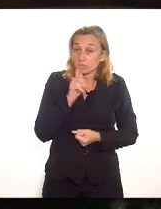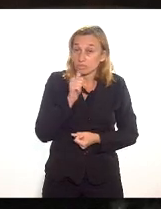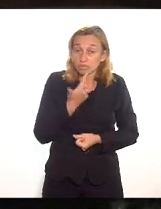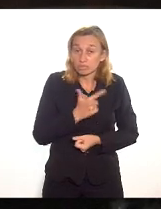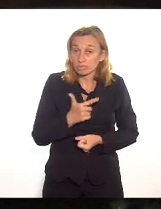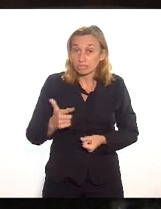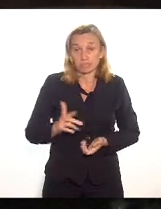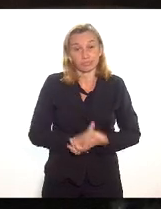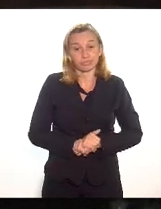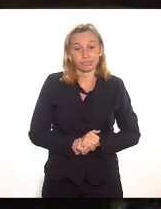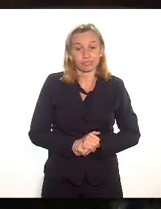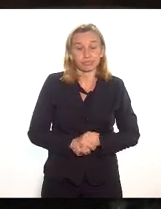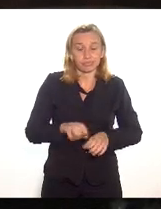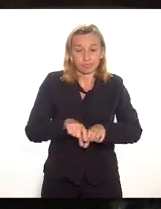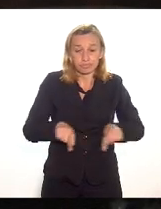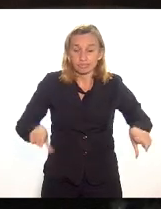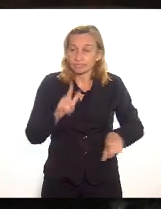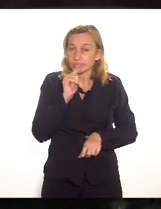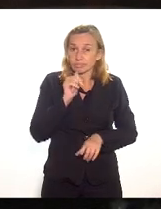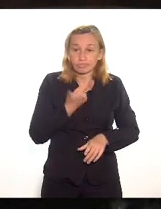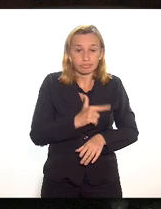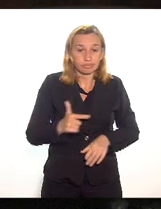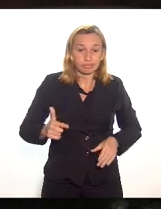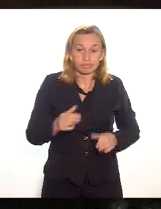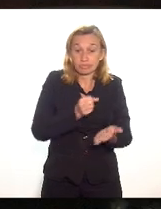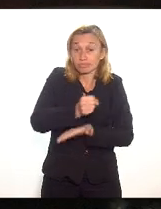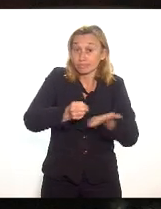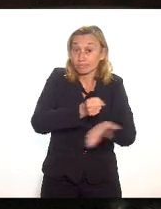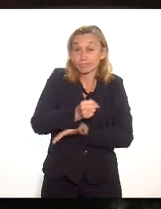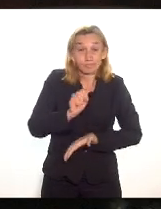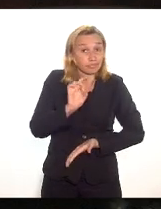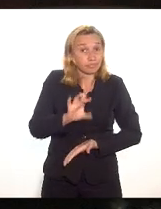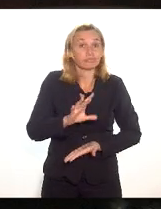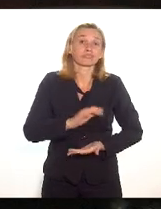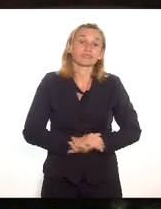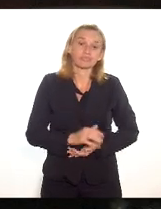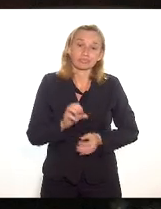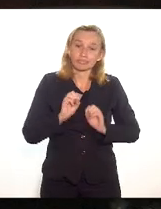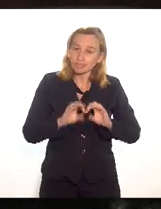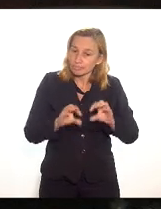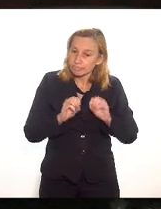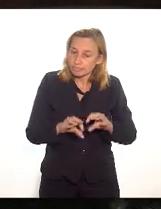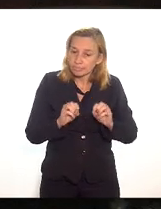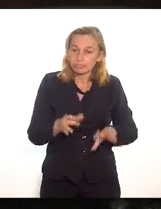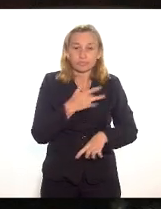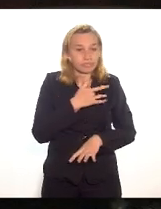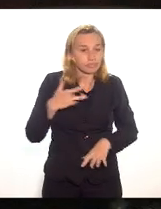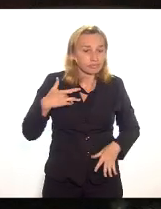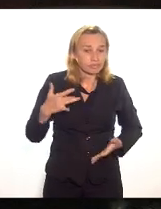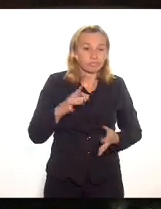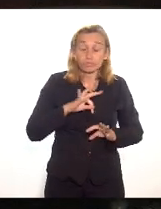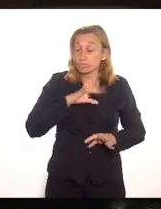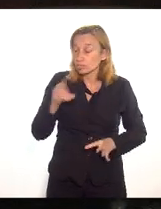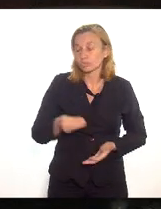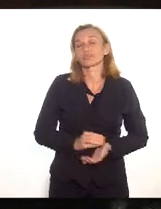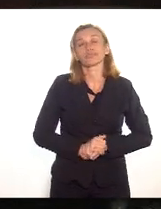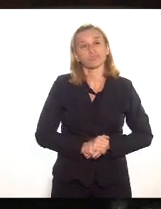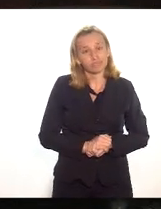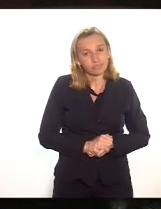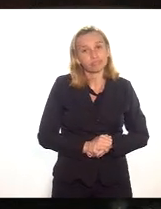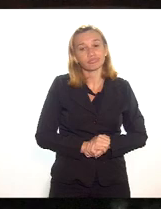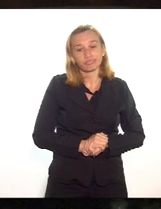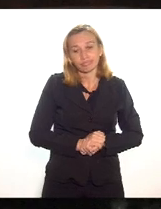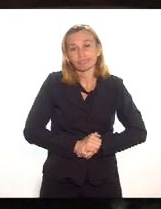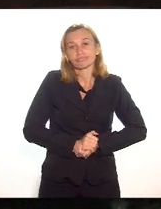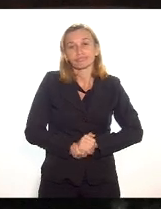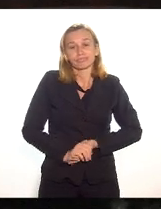e saneamento, que é básico realmente para a educação, para a saúde, para bem-estar